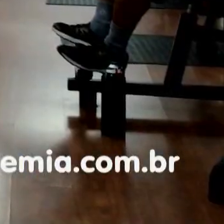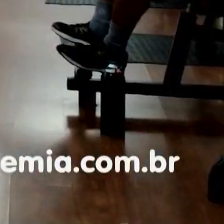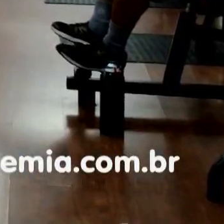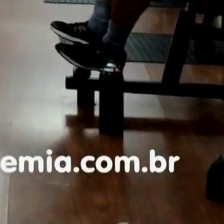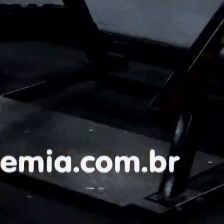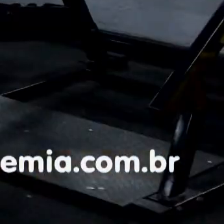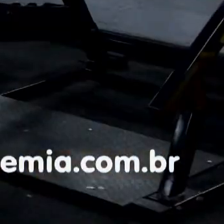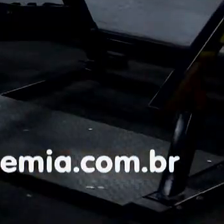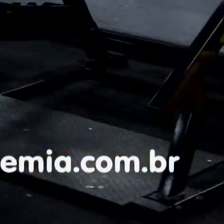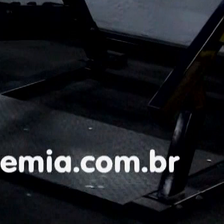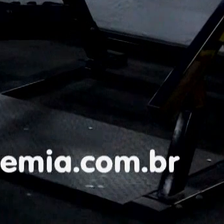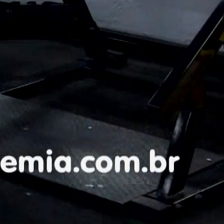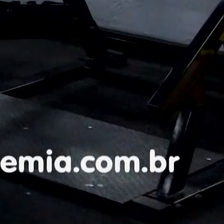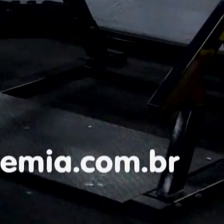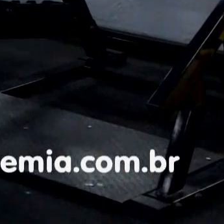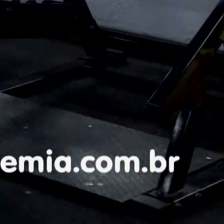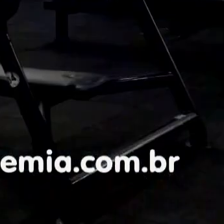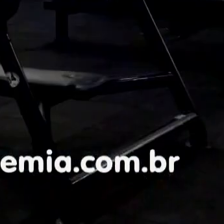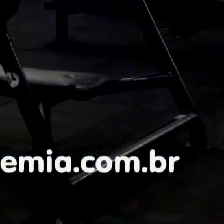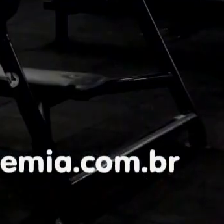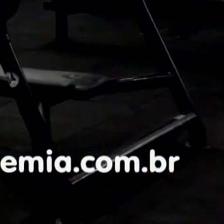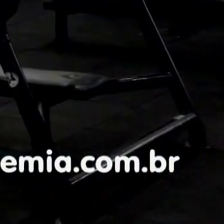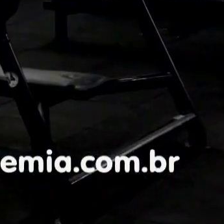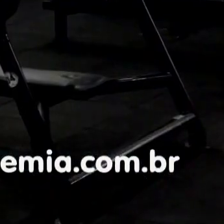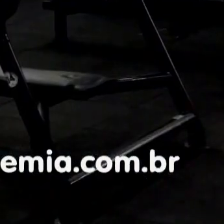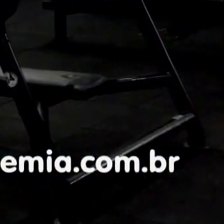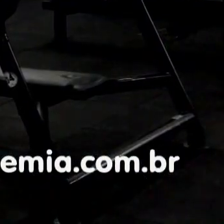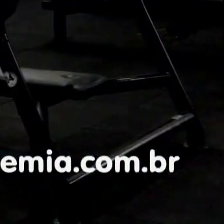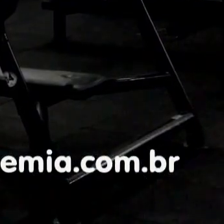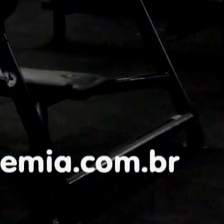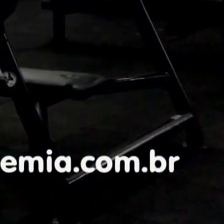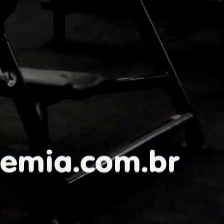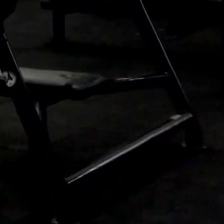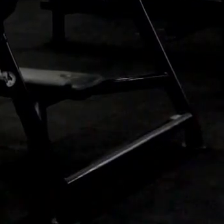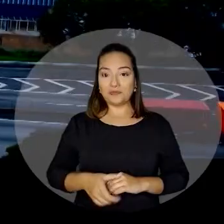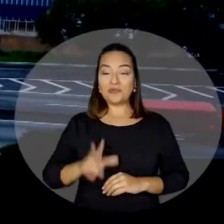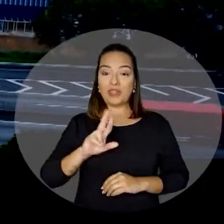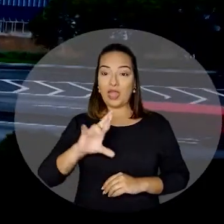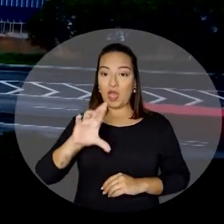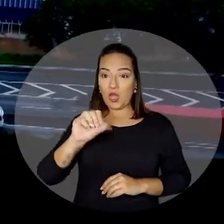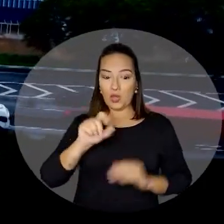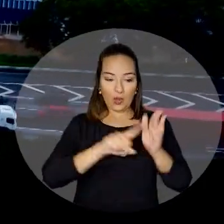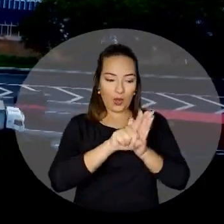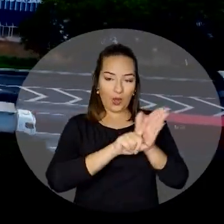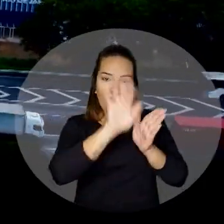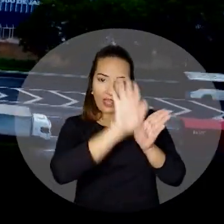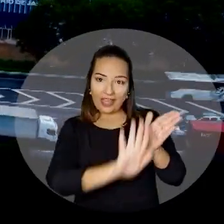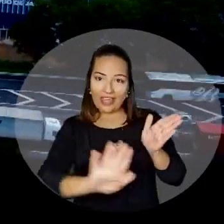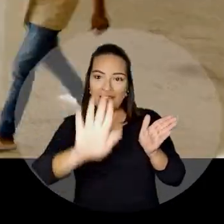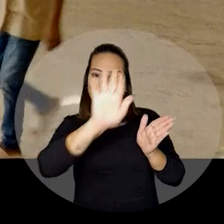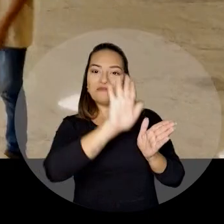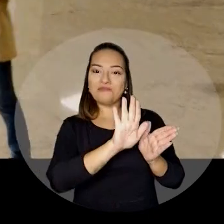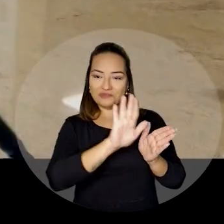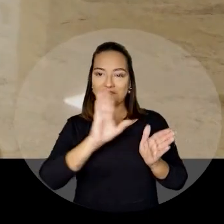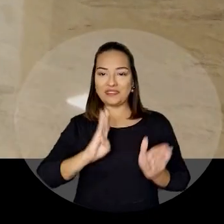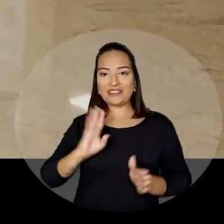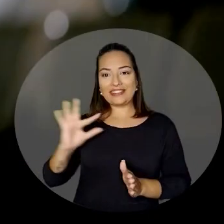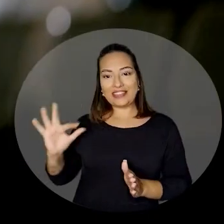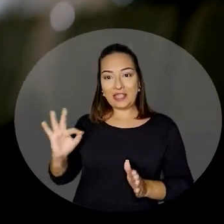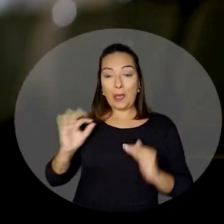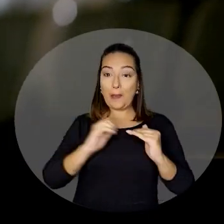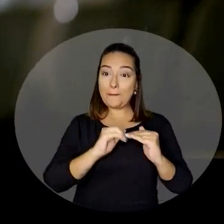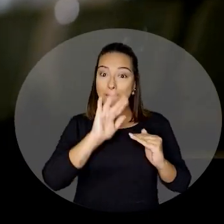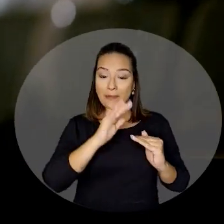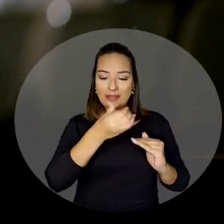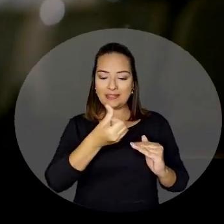estacionamentos amplos. Venha nos fazer uma visita e surpreenda-se! O Rio Imagem Baixada já superou a